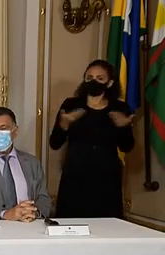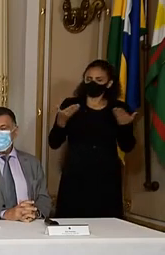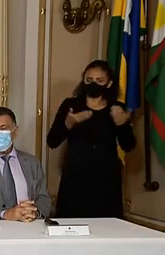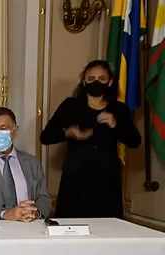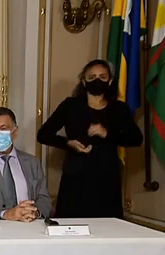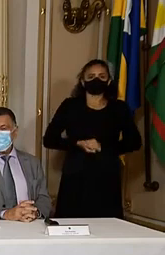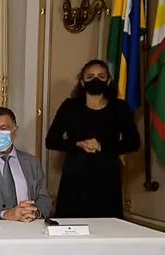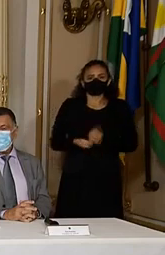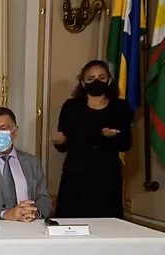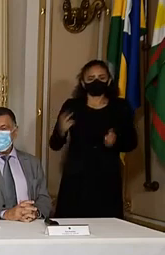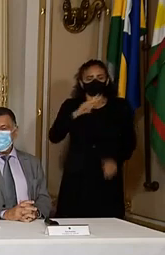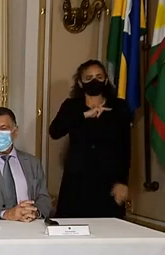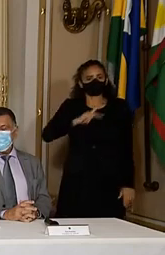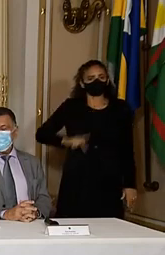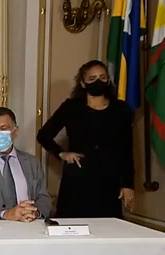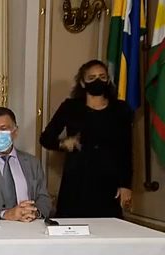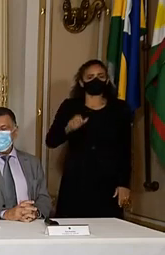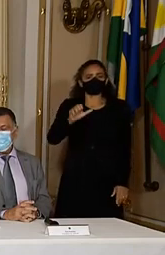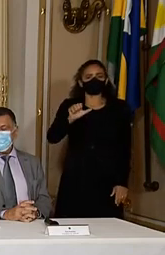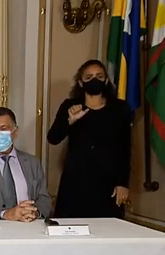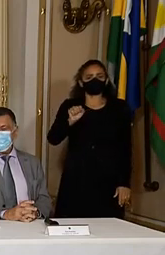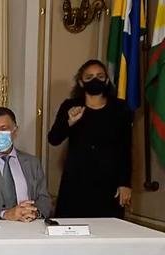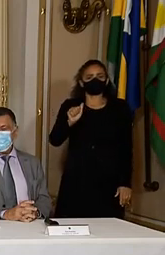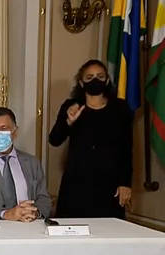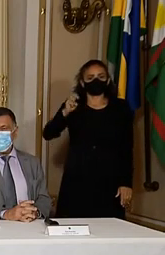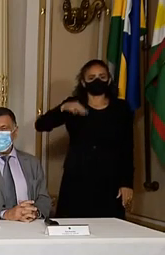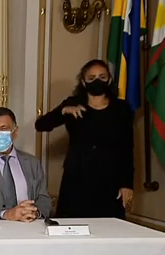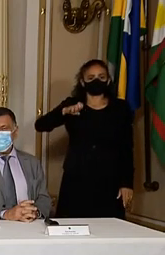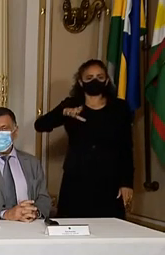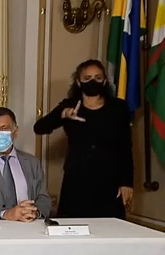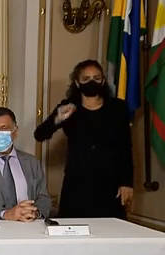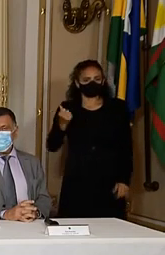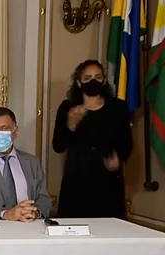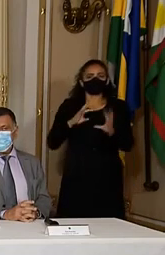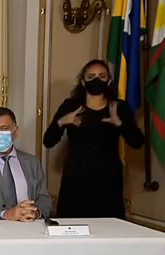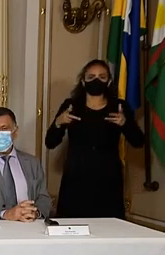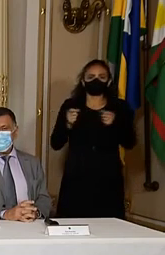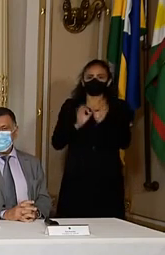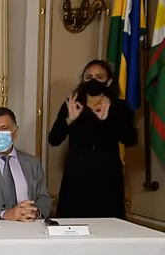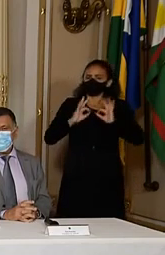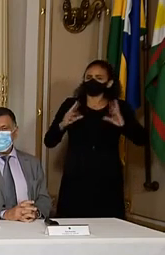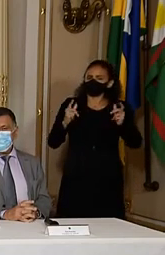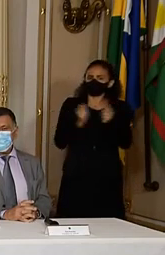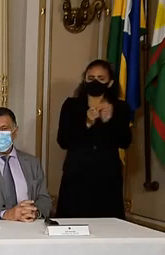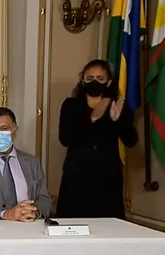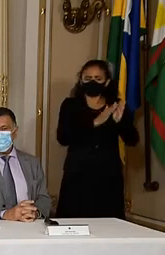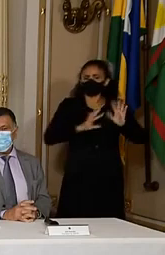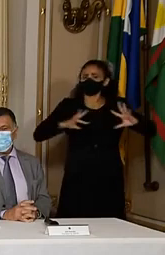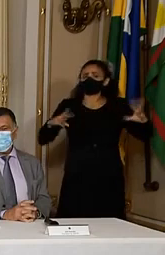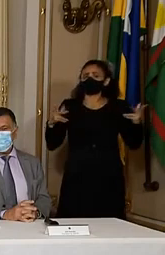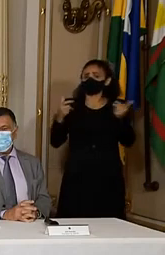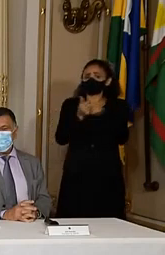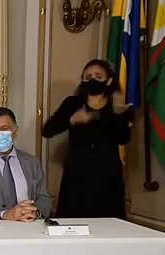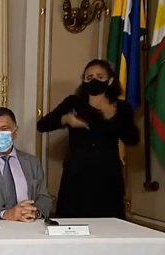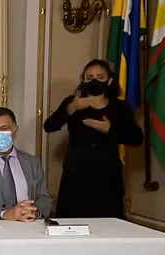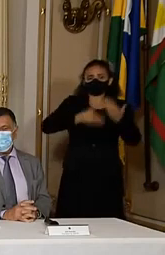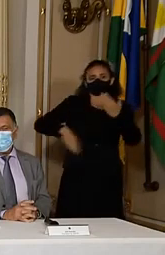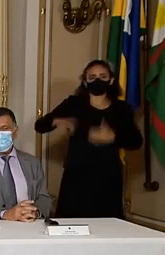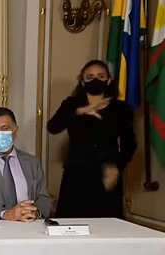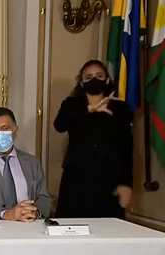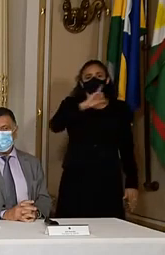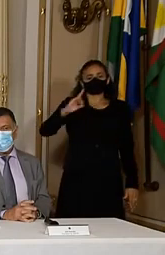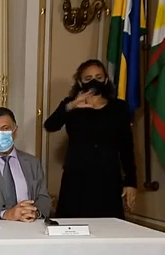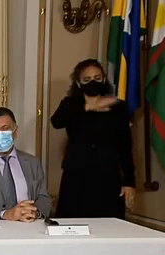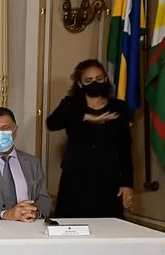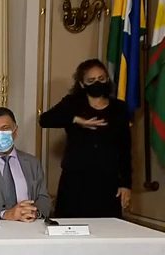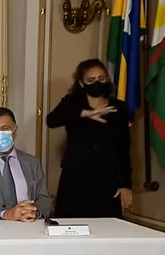sentido e nome da presidente Manoela Marinho do diretor Mário Heitor do gerente Denis e do eu estou da